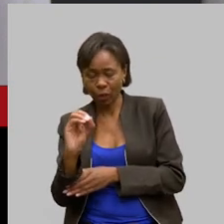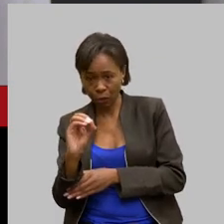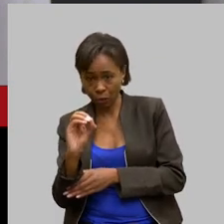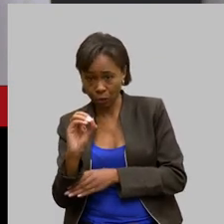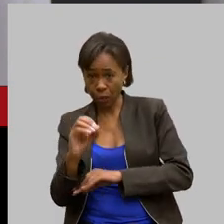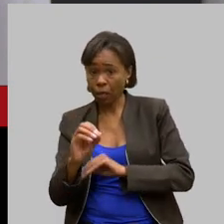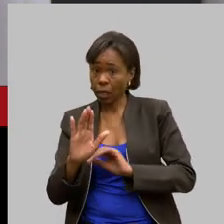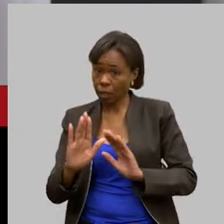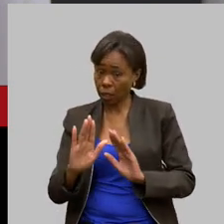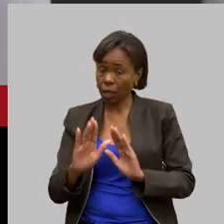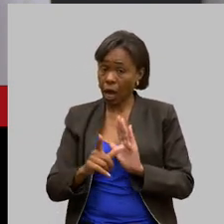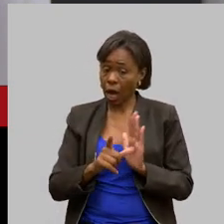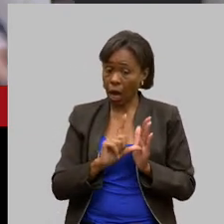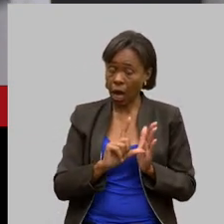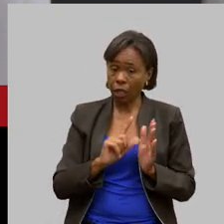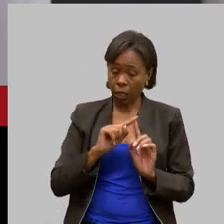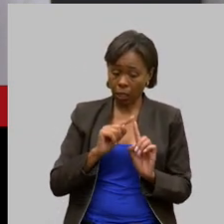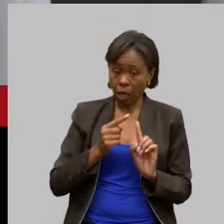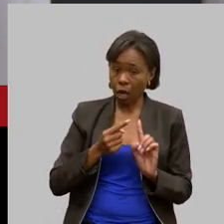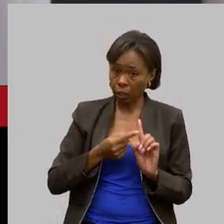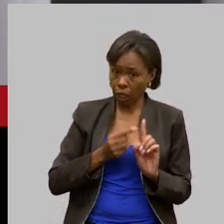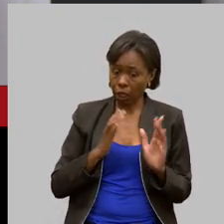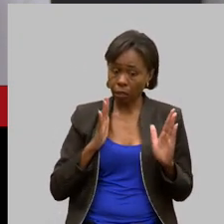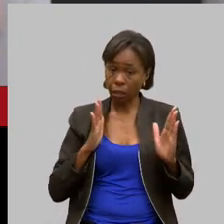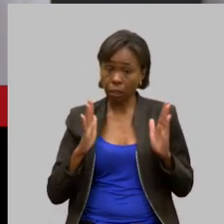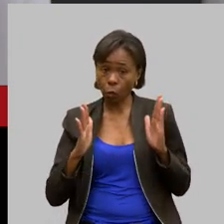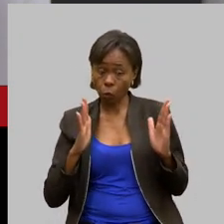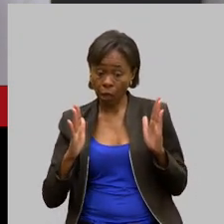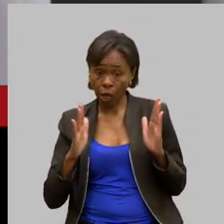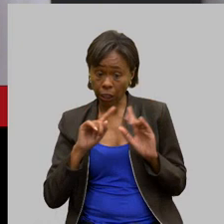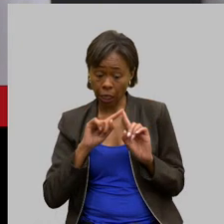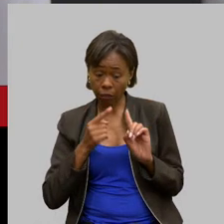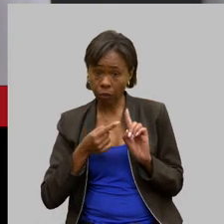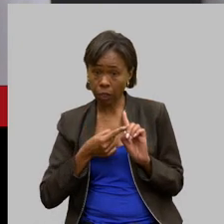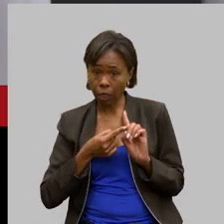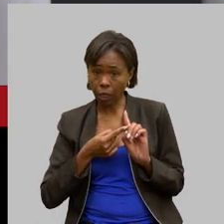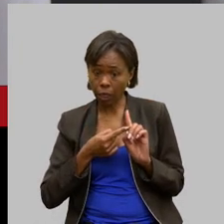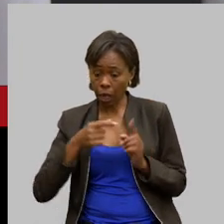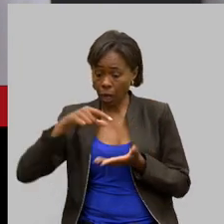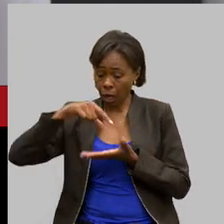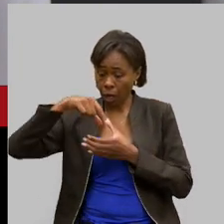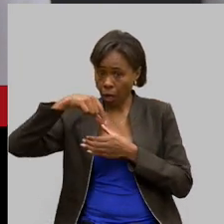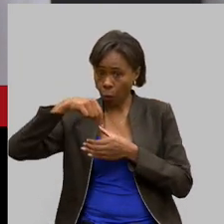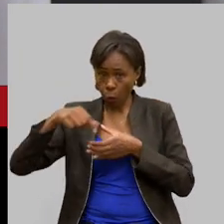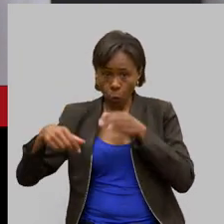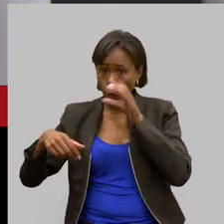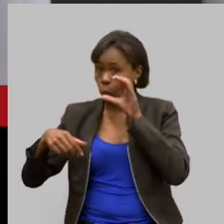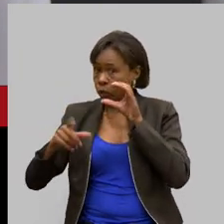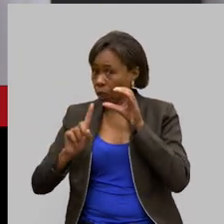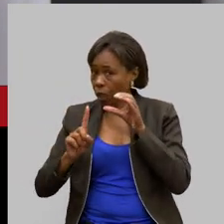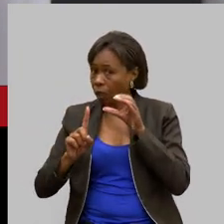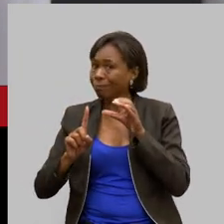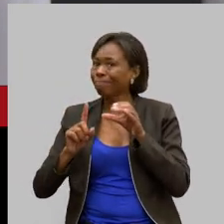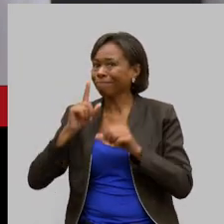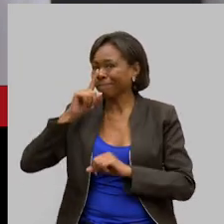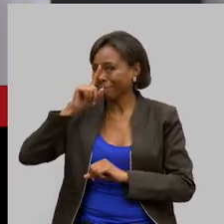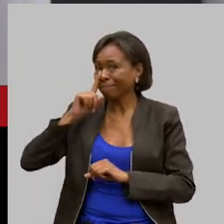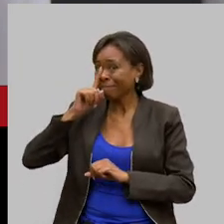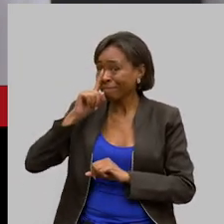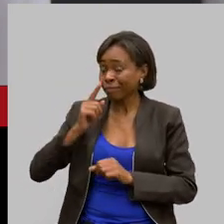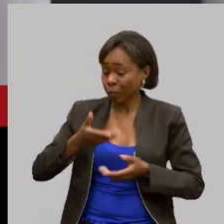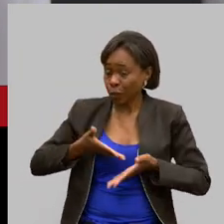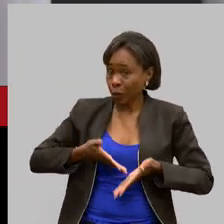a mãezinha não toma risco de possibilidade de ter um filho autista e o autismo é pro resto da